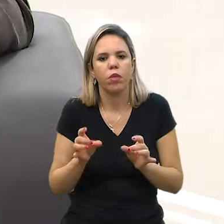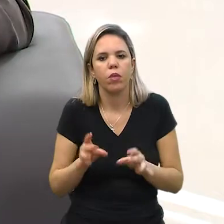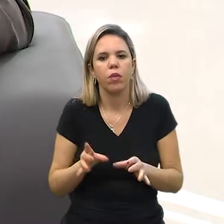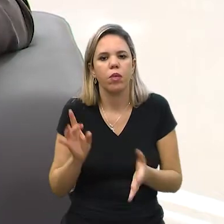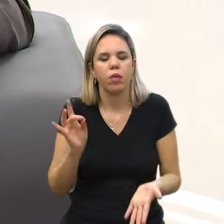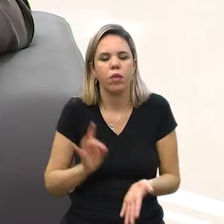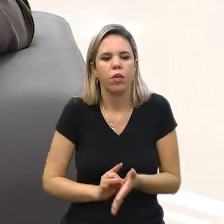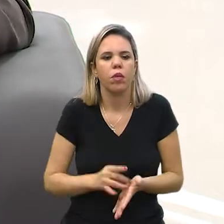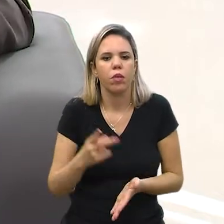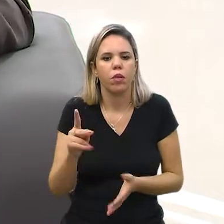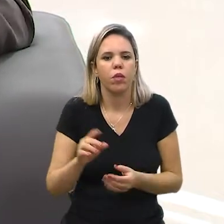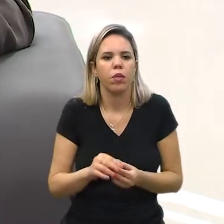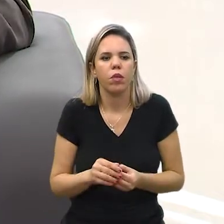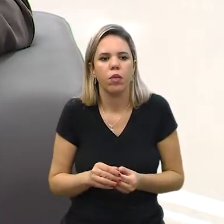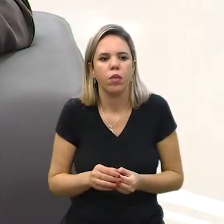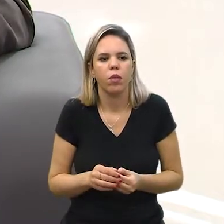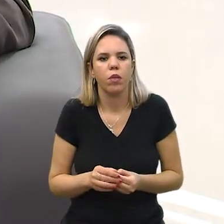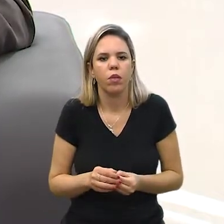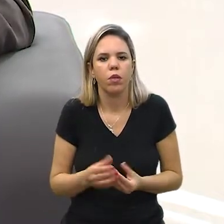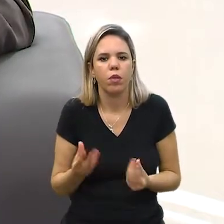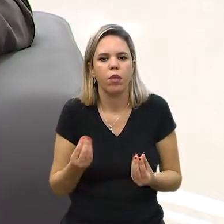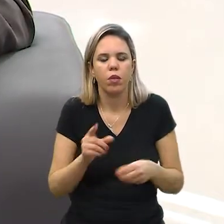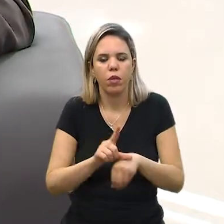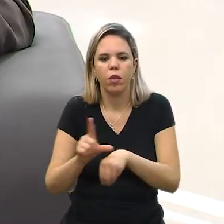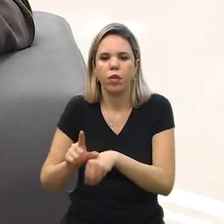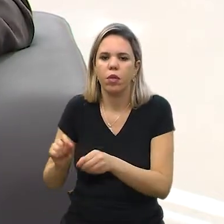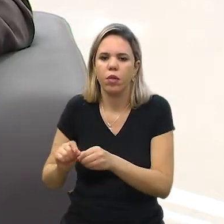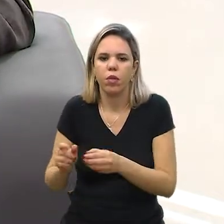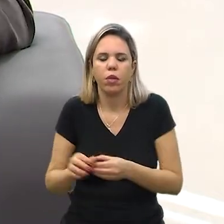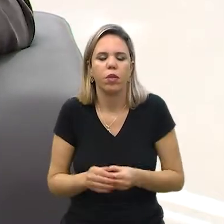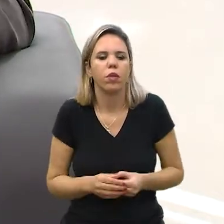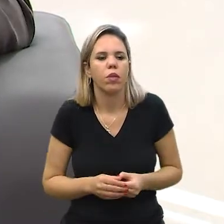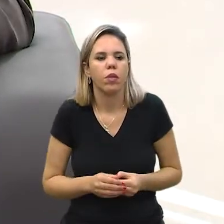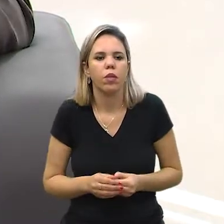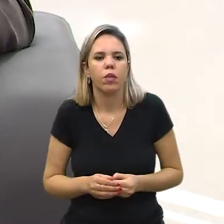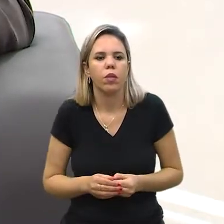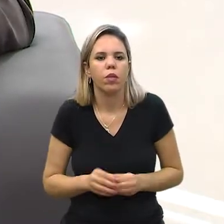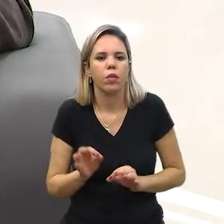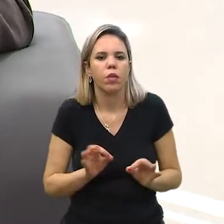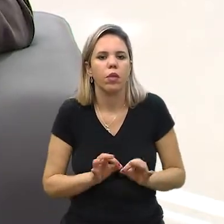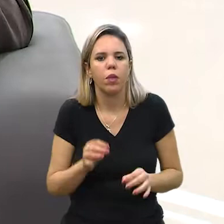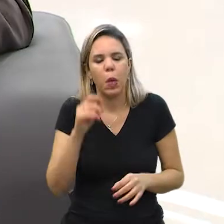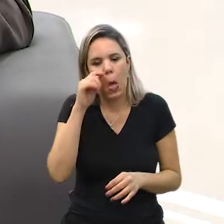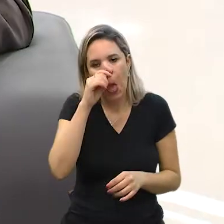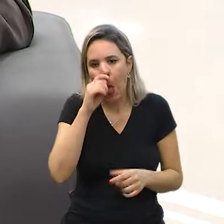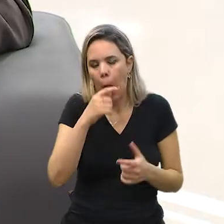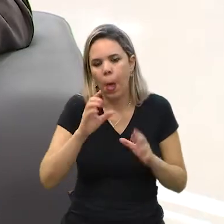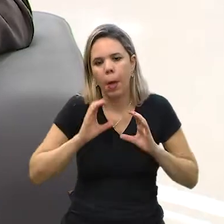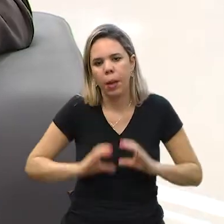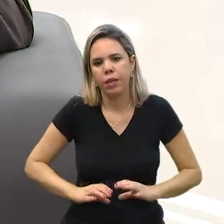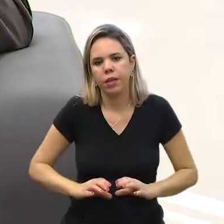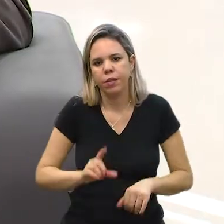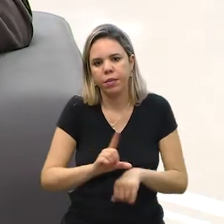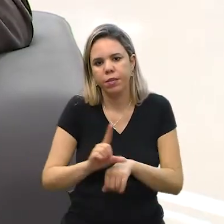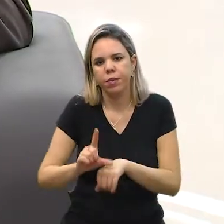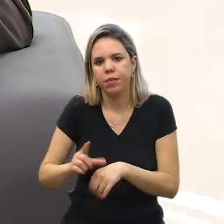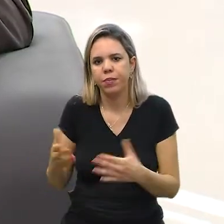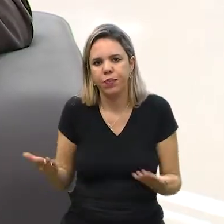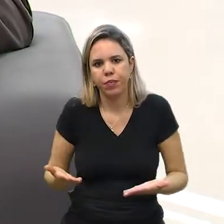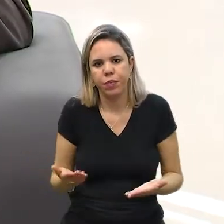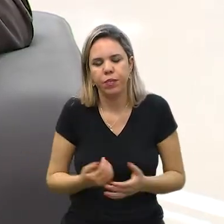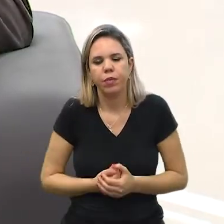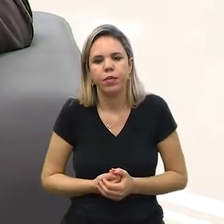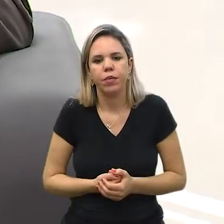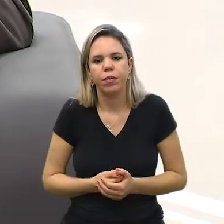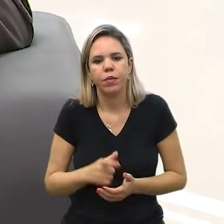preço real dele, vamos dizer assim. Tem muita loja que faz isso. E tem como se precaver desse tipo de comportamento nas lojas? Tem. Hoje em dia